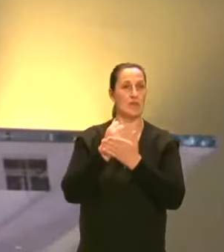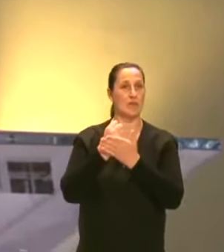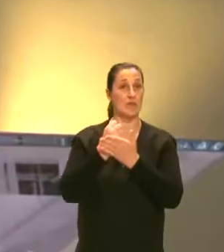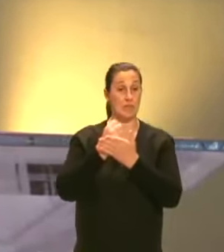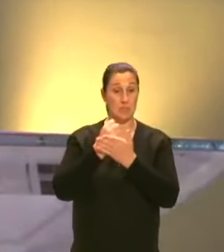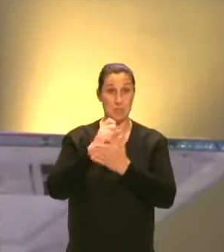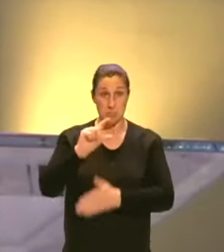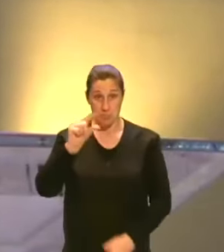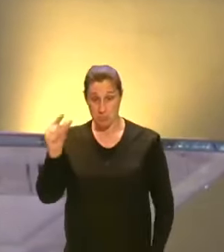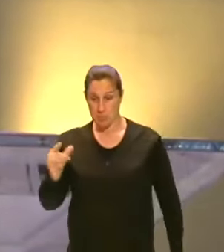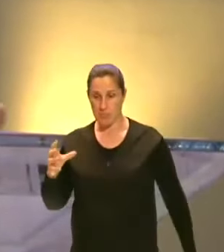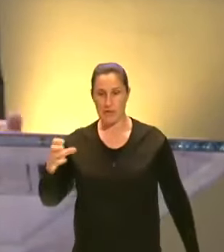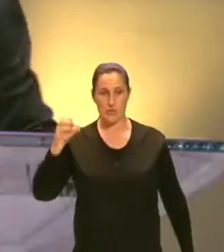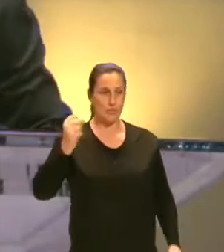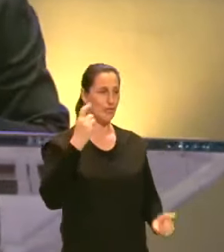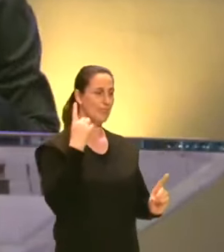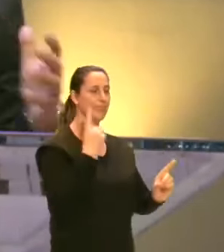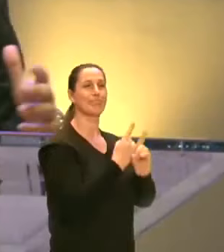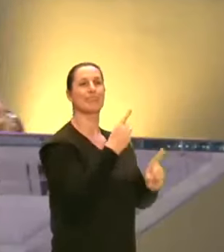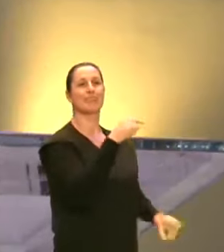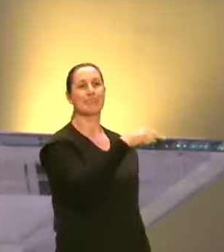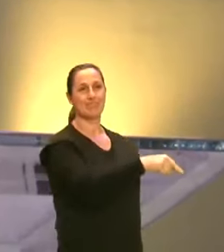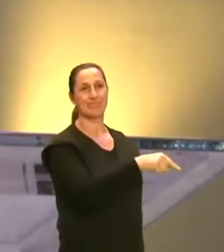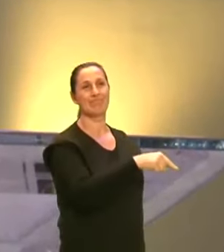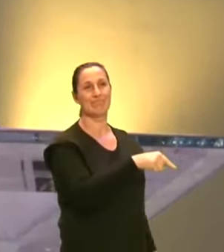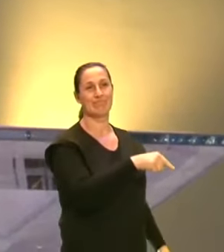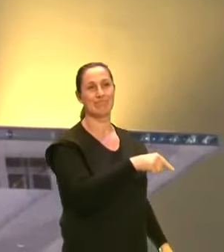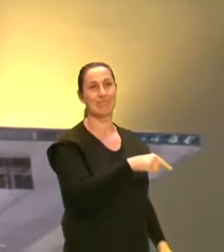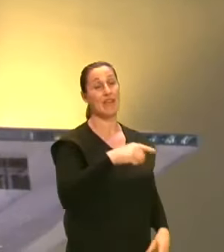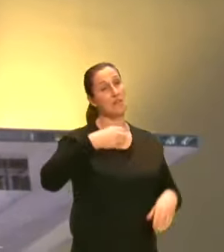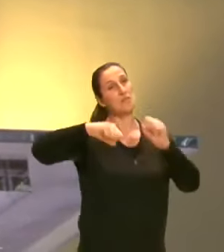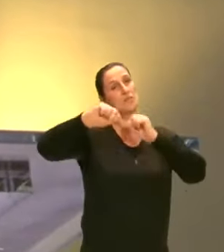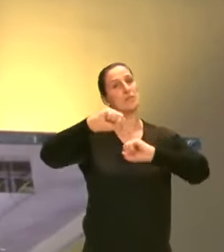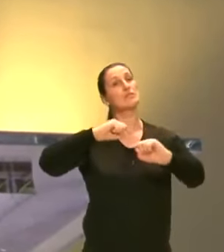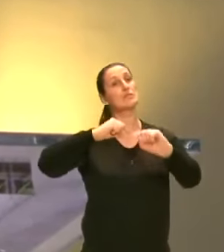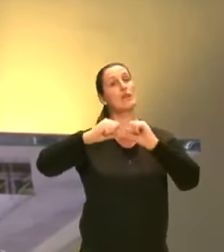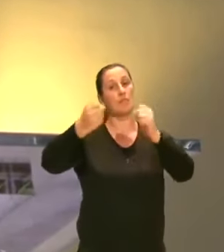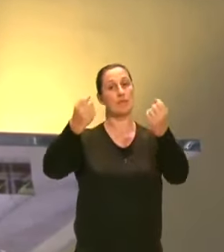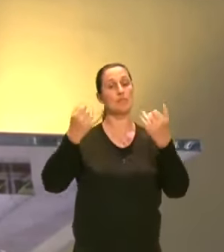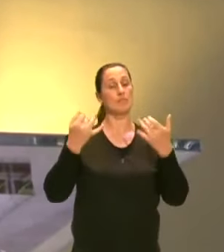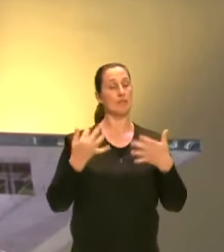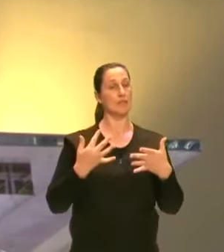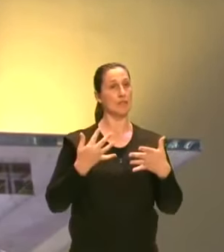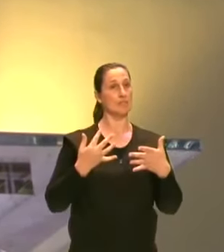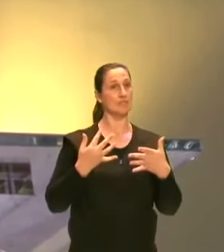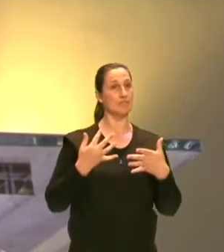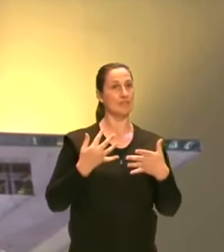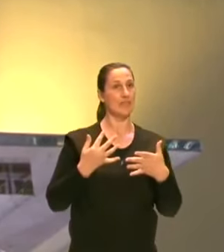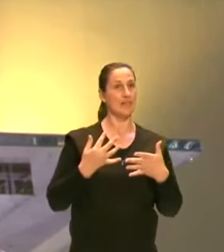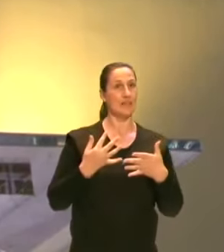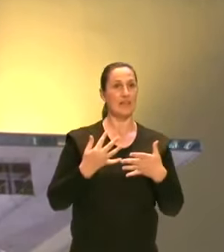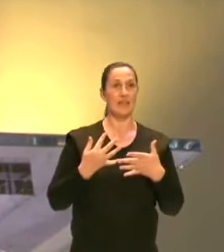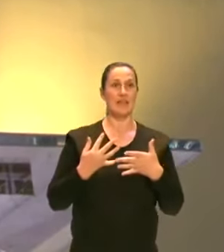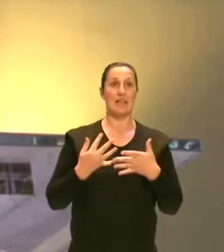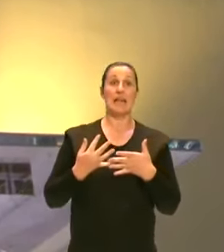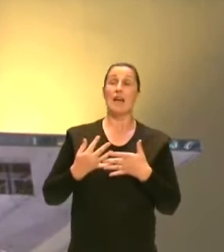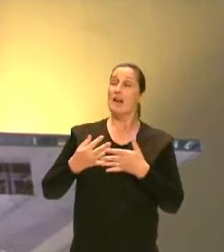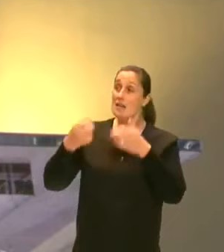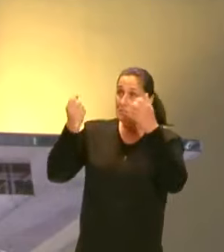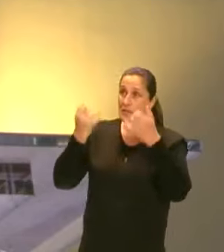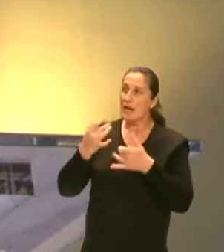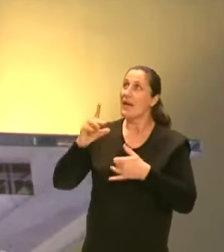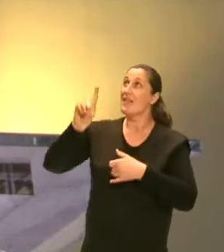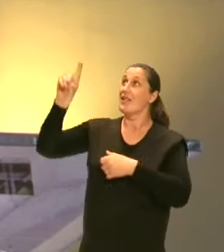encontre. E é isso que esse salmo vai tratar, exatamente sobre o socorro de Deus, sobre a proteção